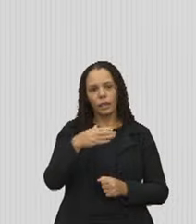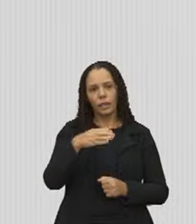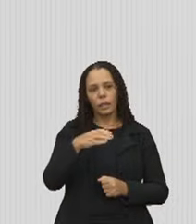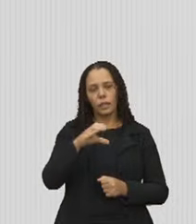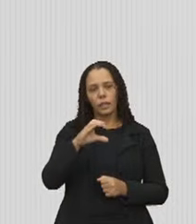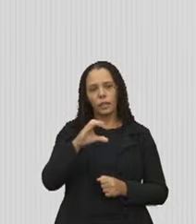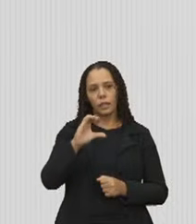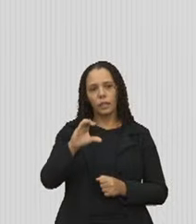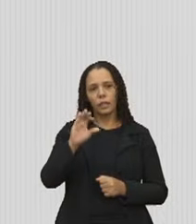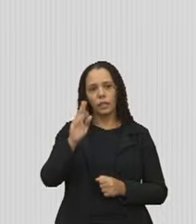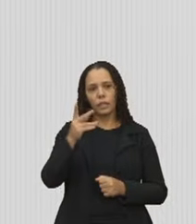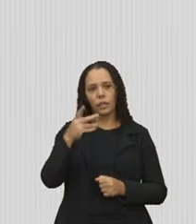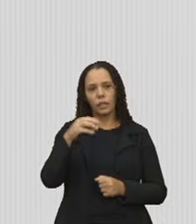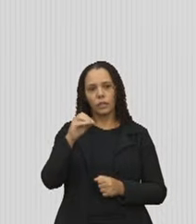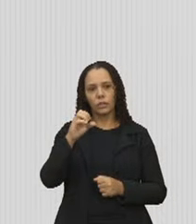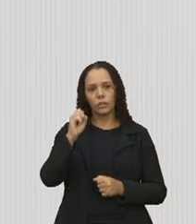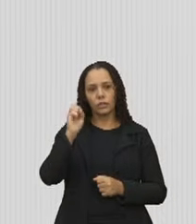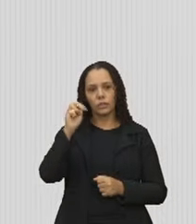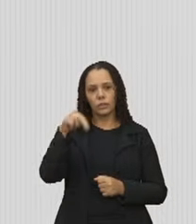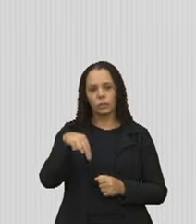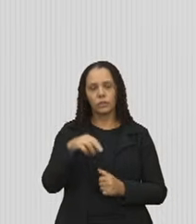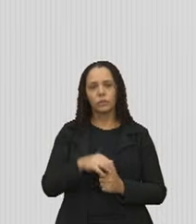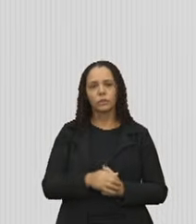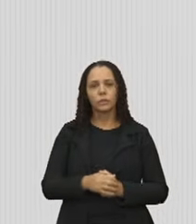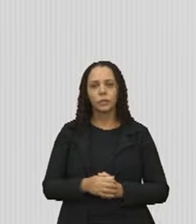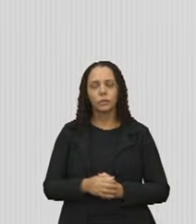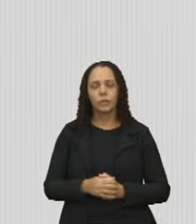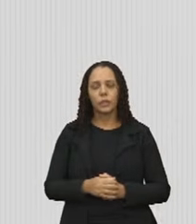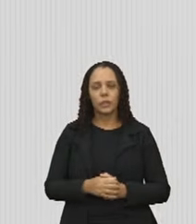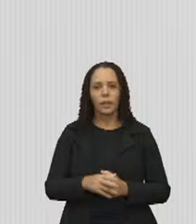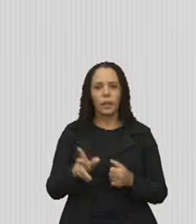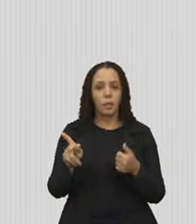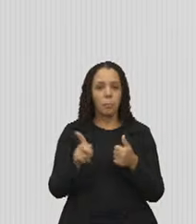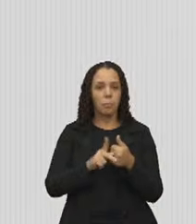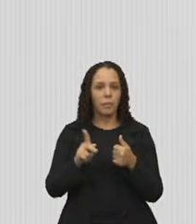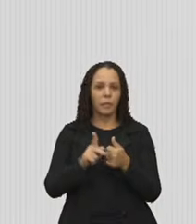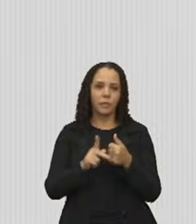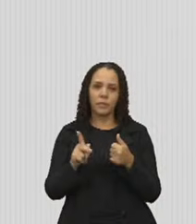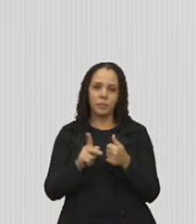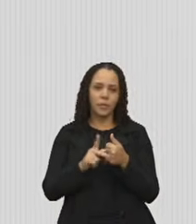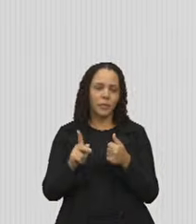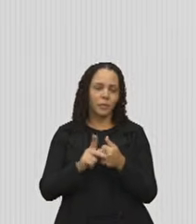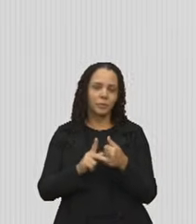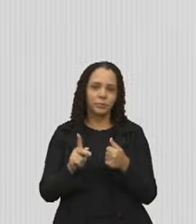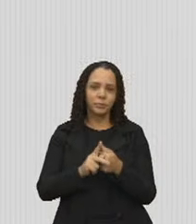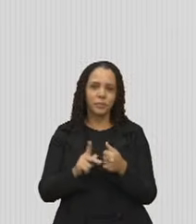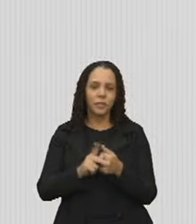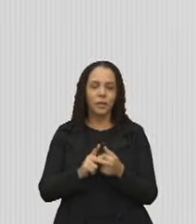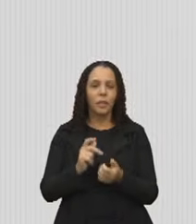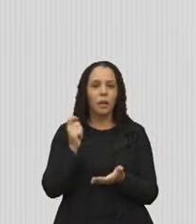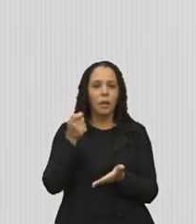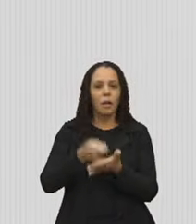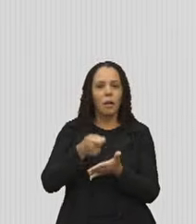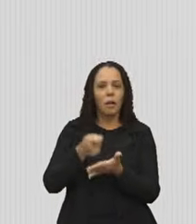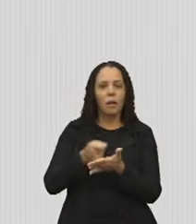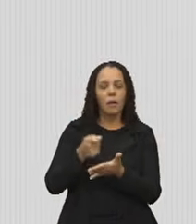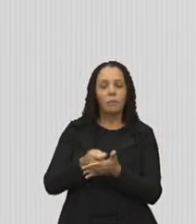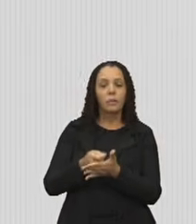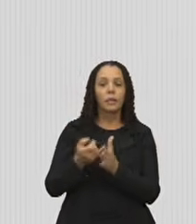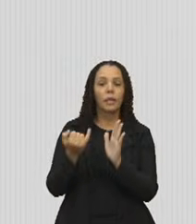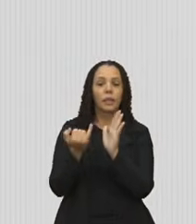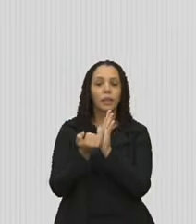anos nós já pagamos impostos. Para que as questões e a saúde de cada cidade